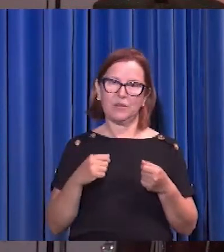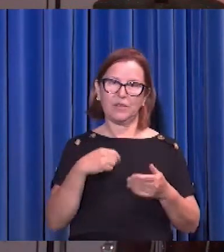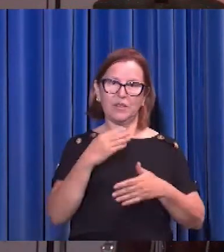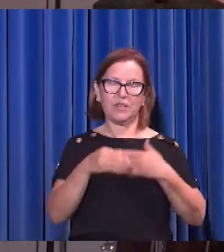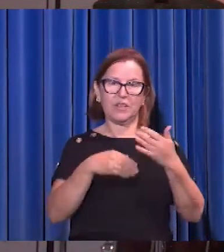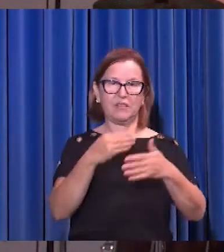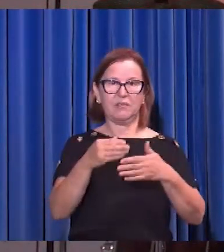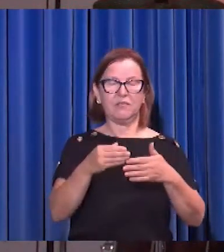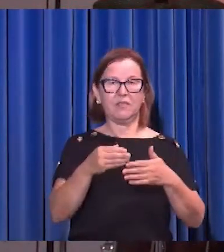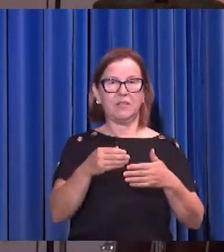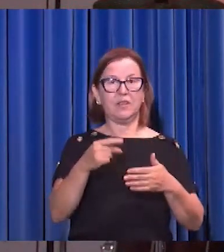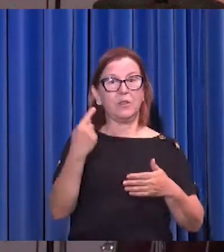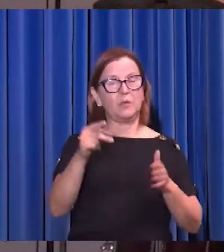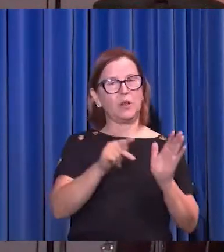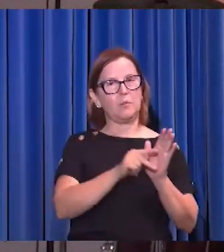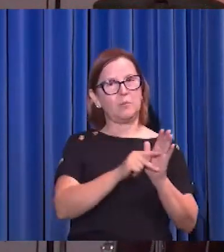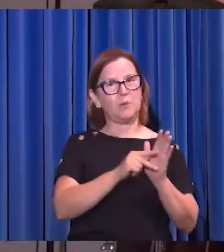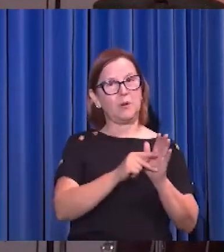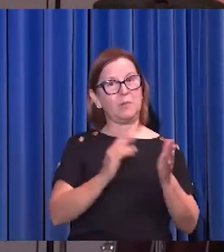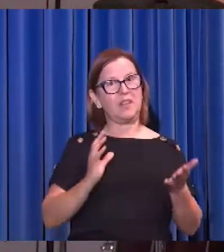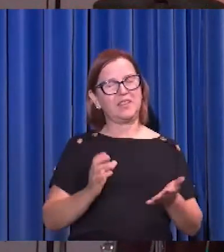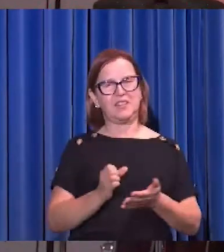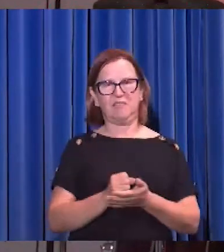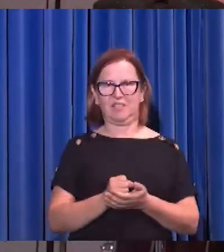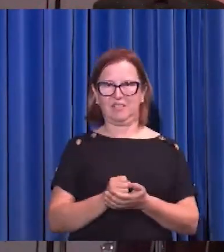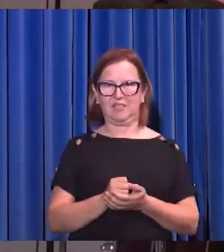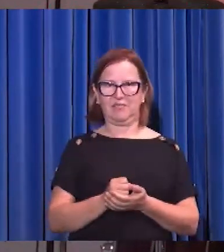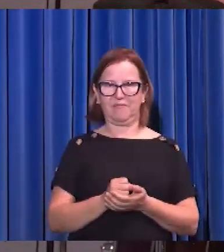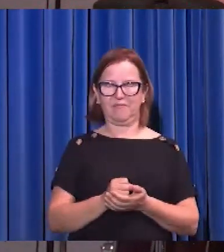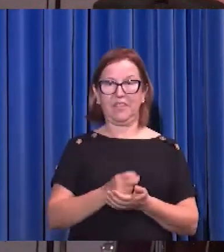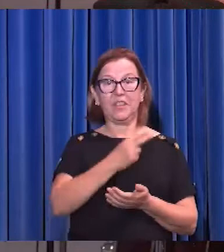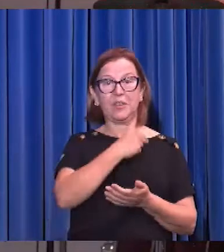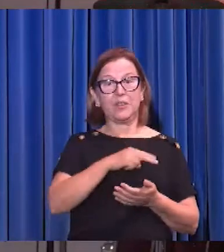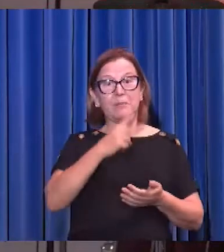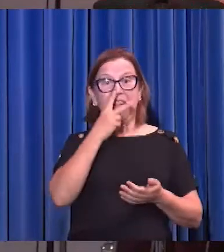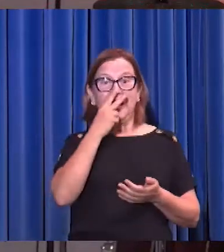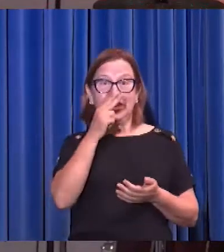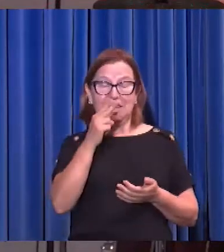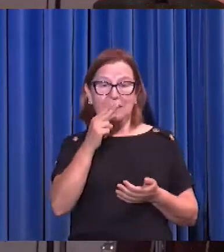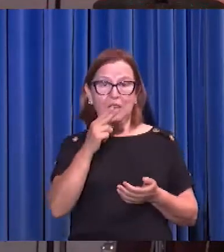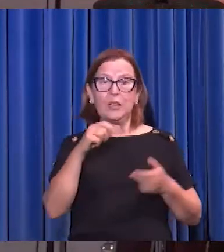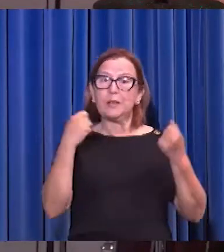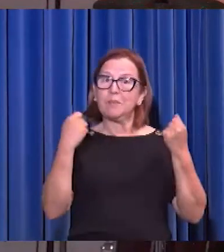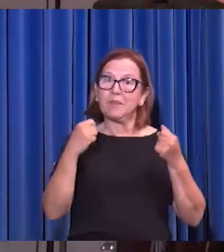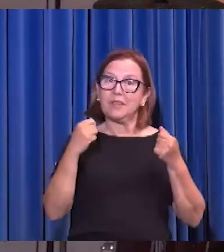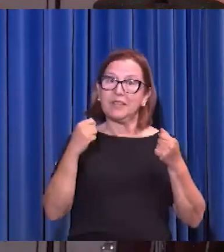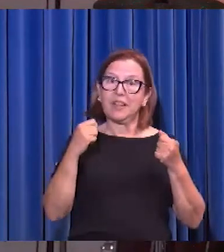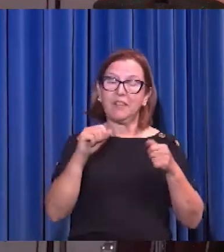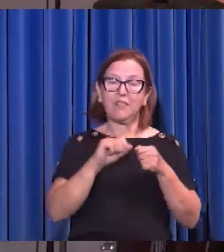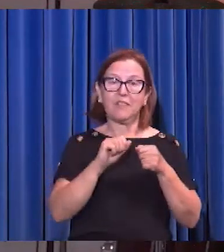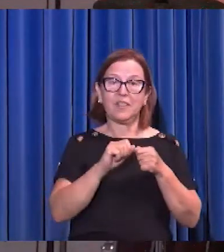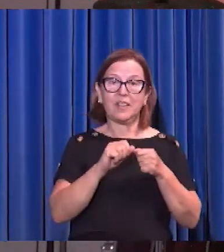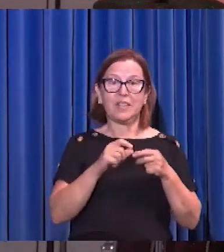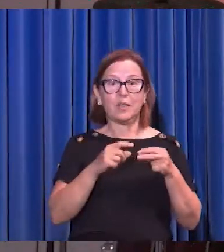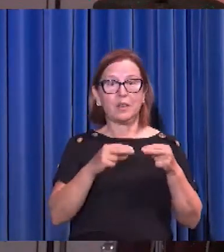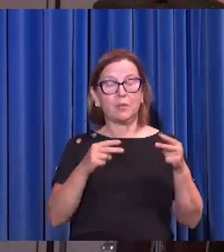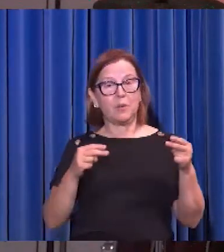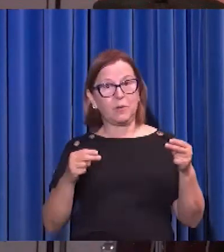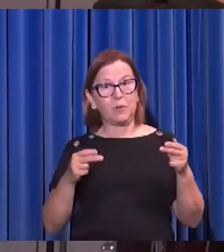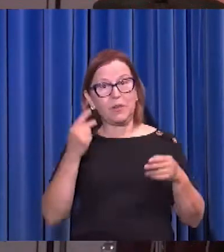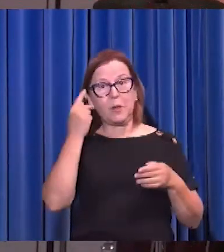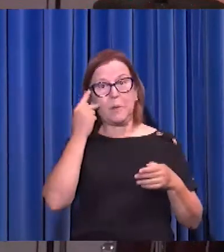própria salvação, que era necessário ele fazer algo para se salvar. E aqui